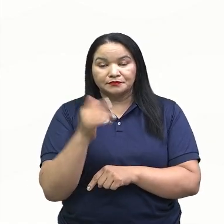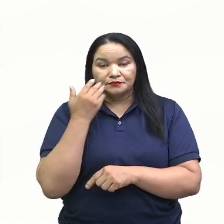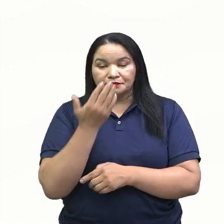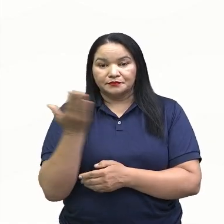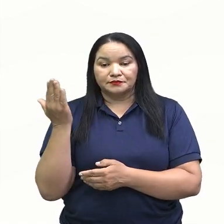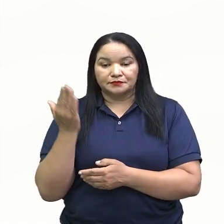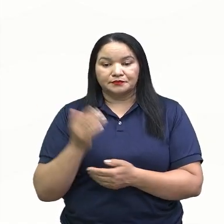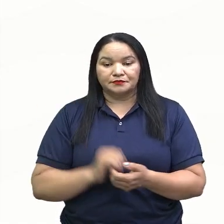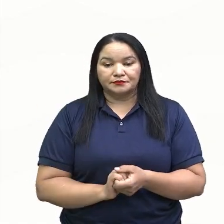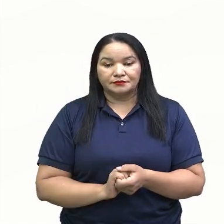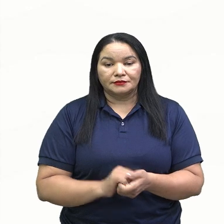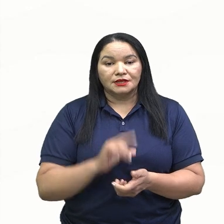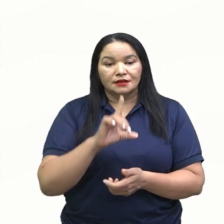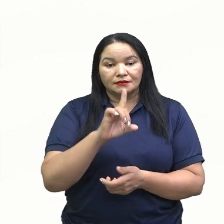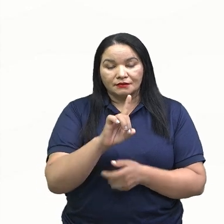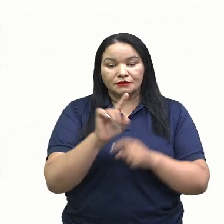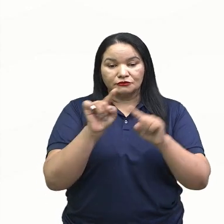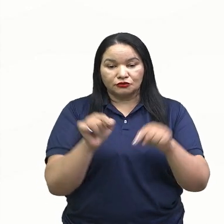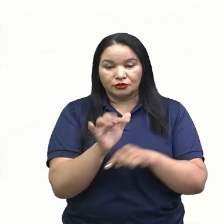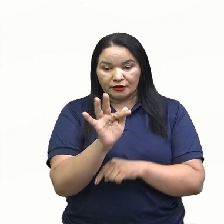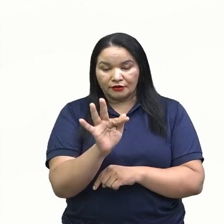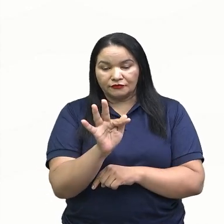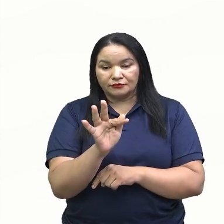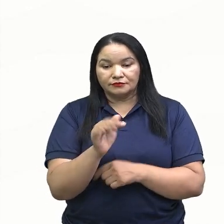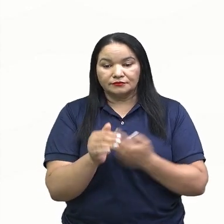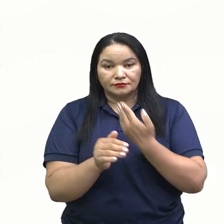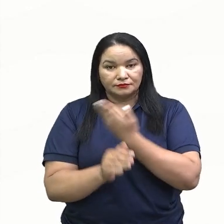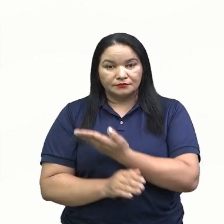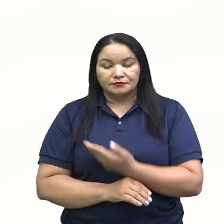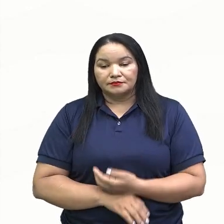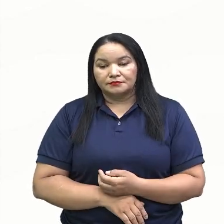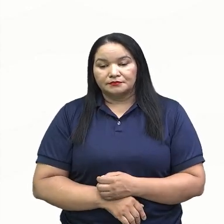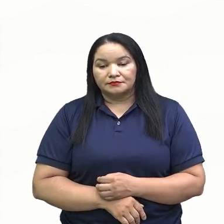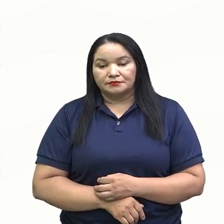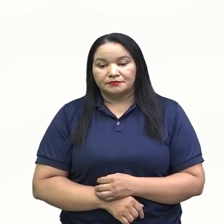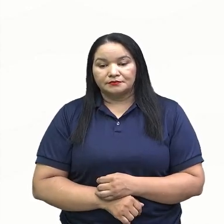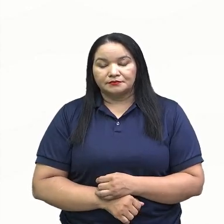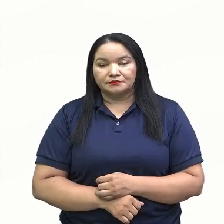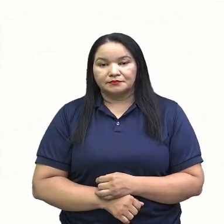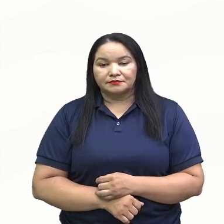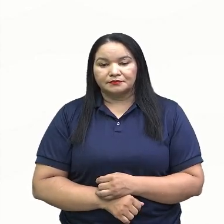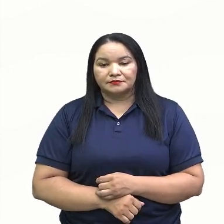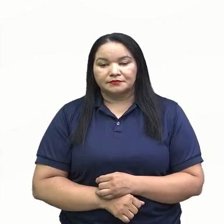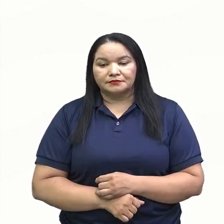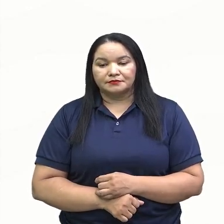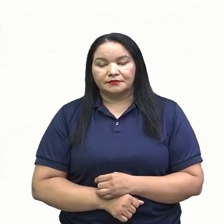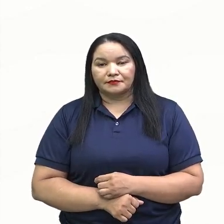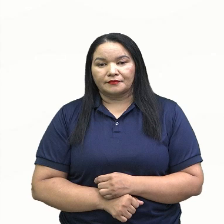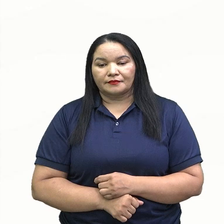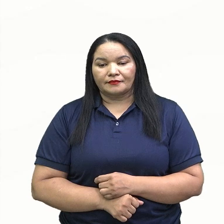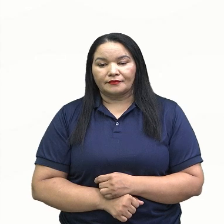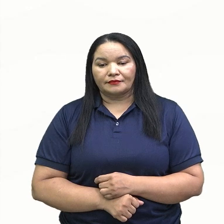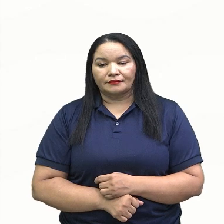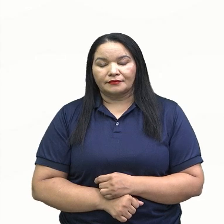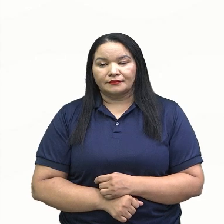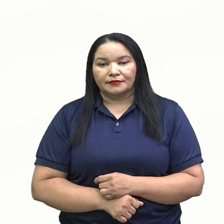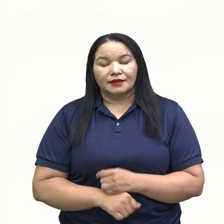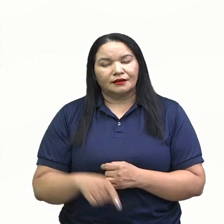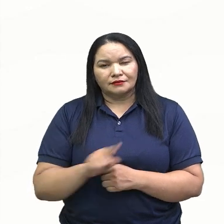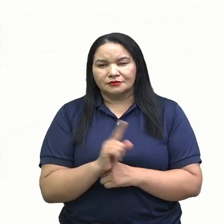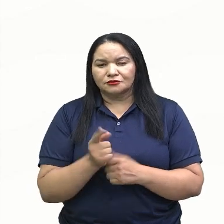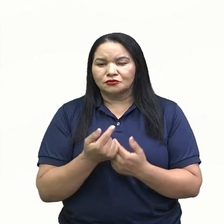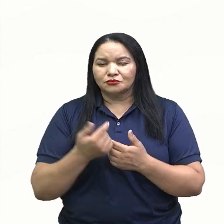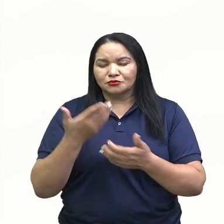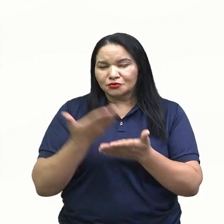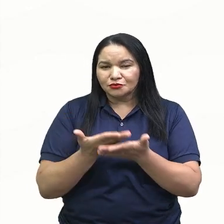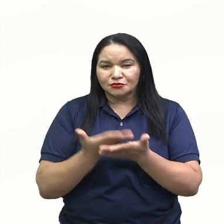ó, domínio de F. Você está fazendo ali a questão do seu livro, a questão aqui na nossa aula, a questão no seu vestibular, a